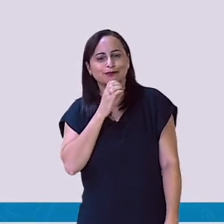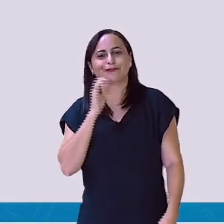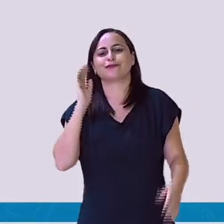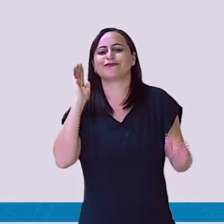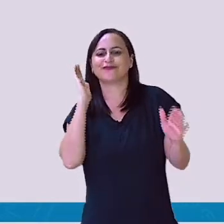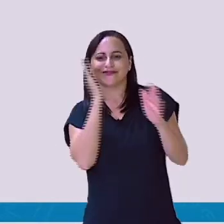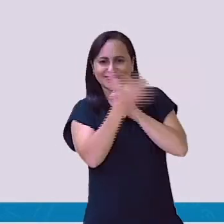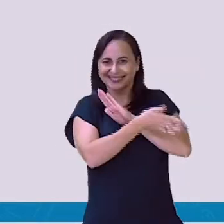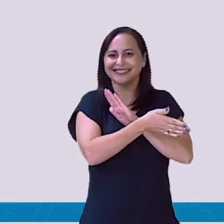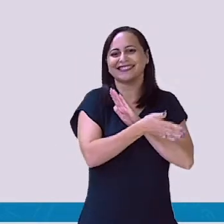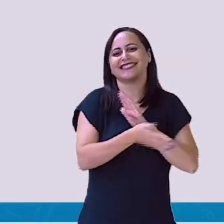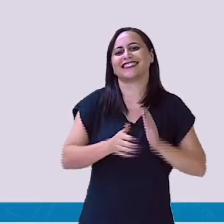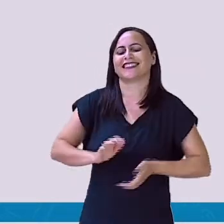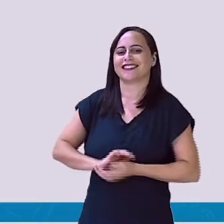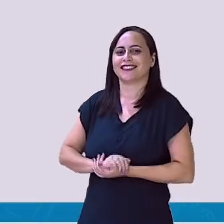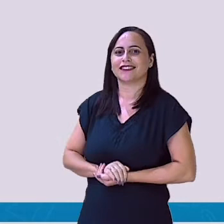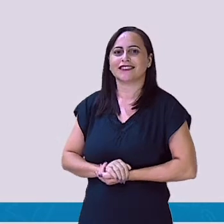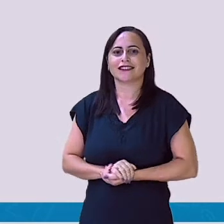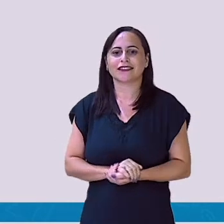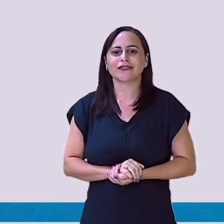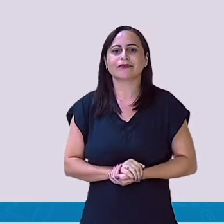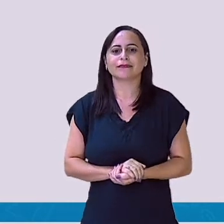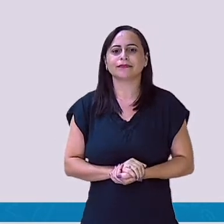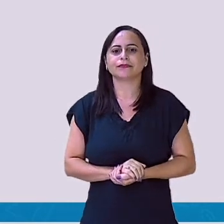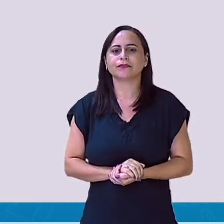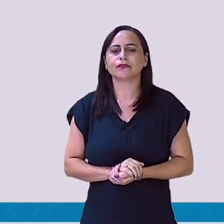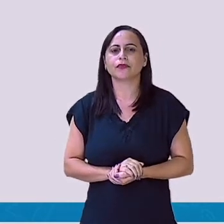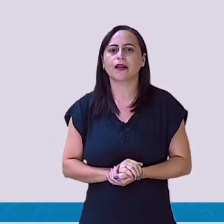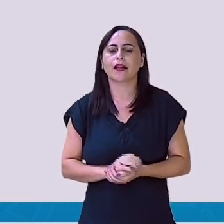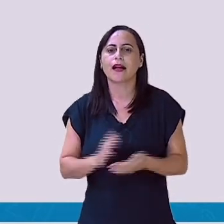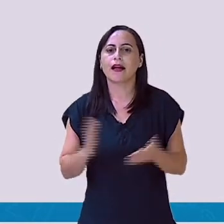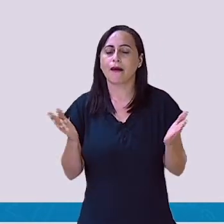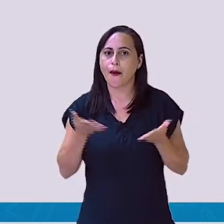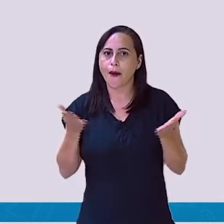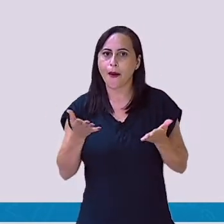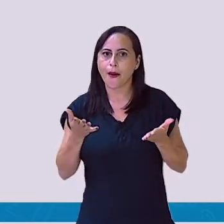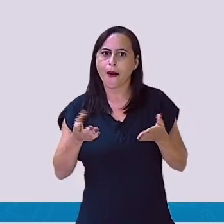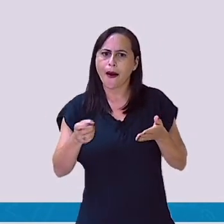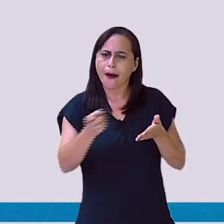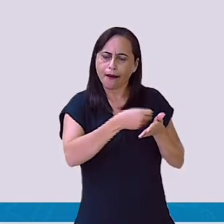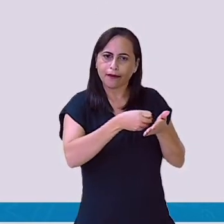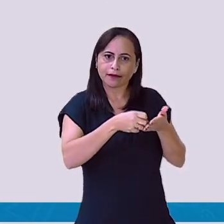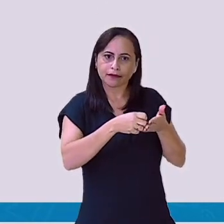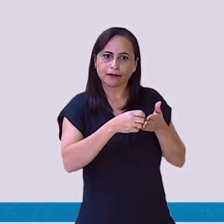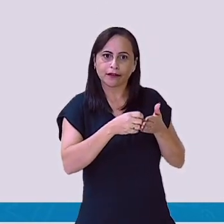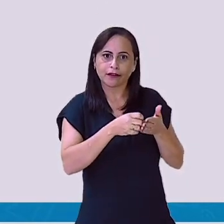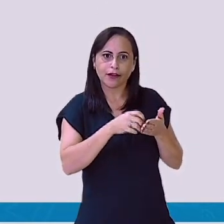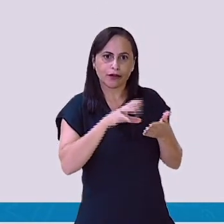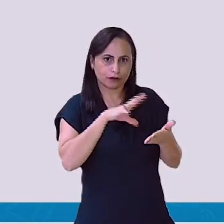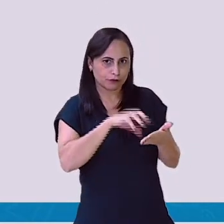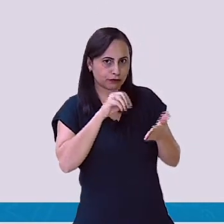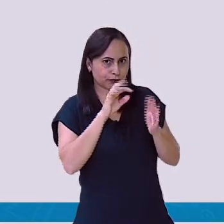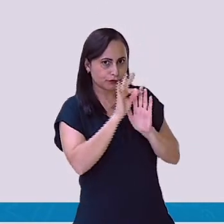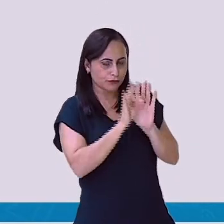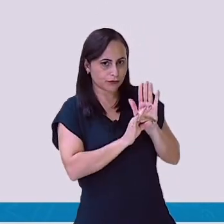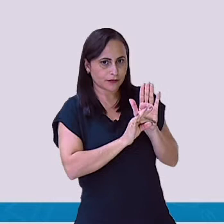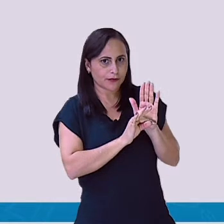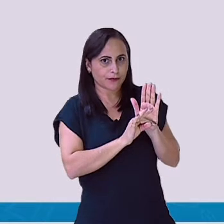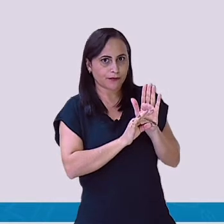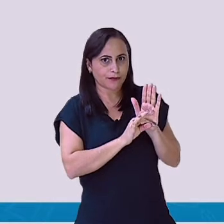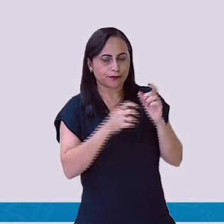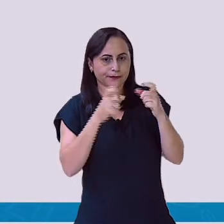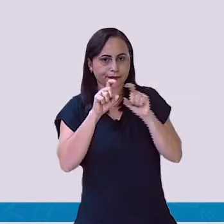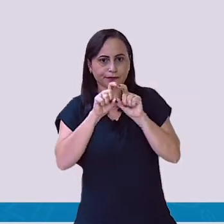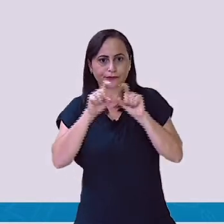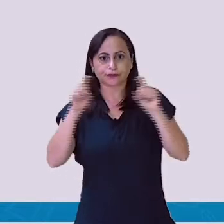né? Como diz o outro. Copie do texto uma frase exclamativa. Eu tirei uma para vocês.